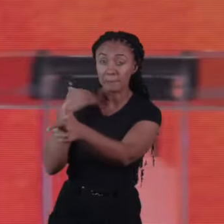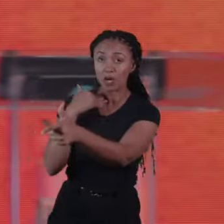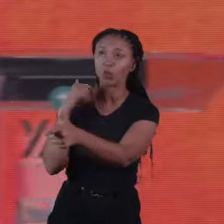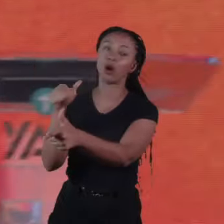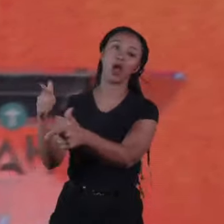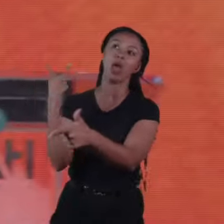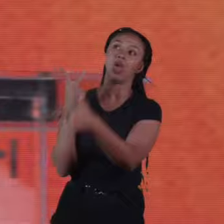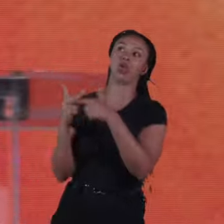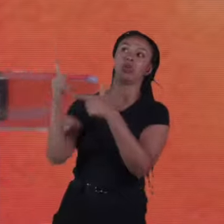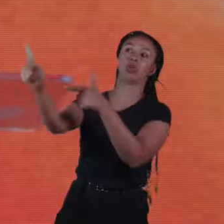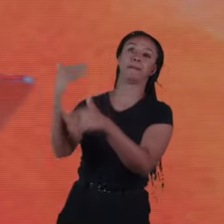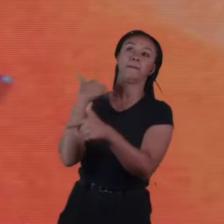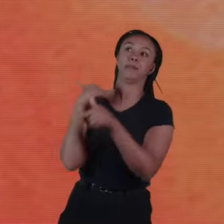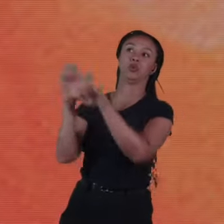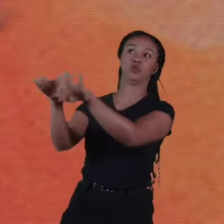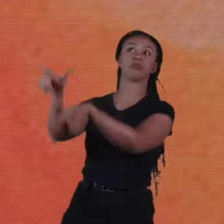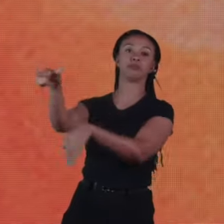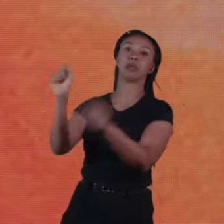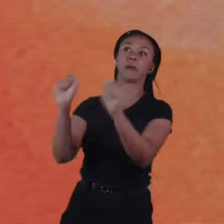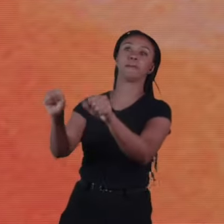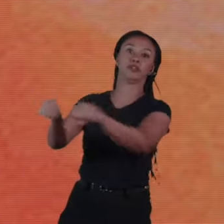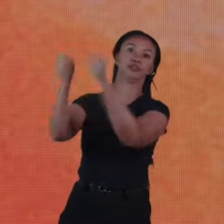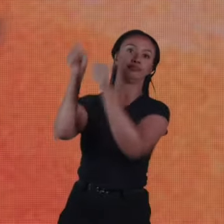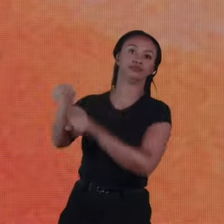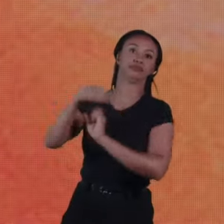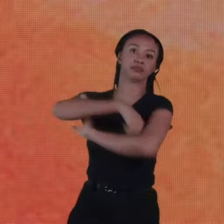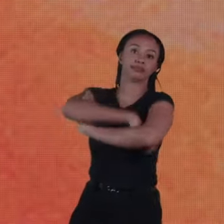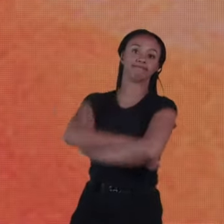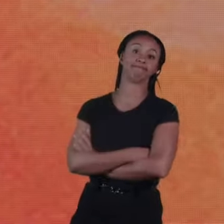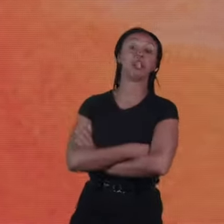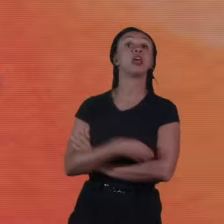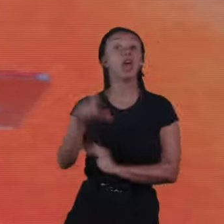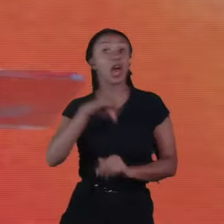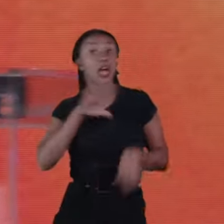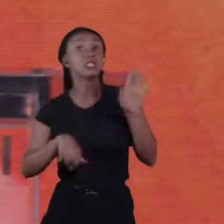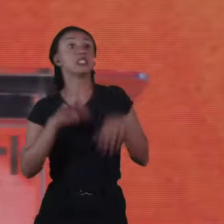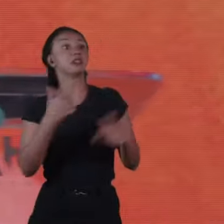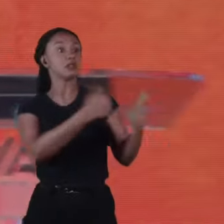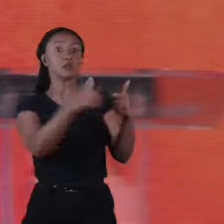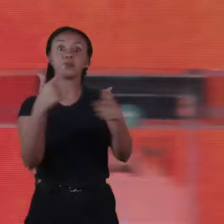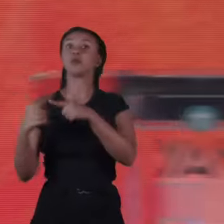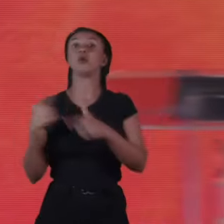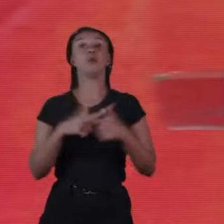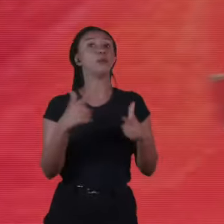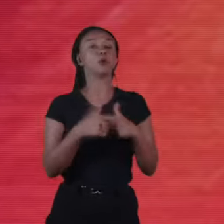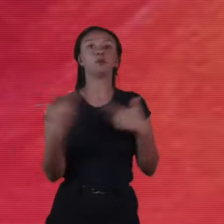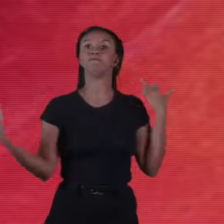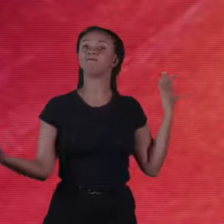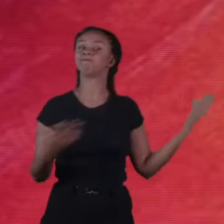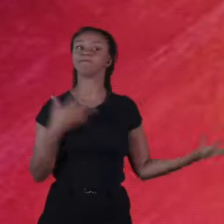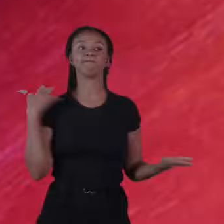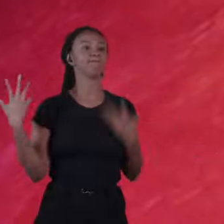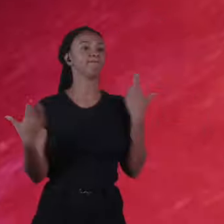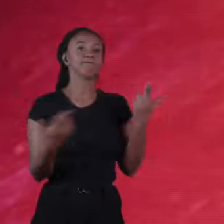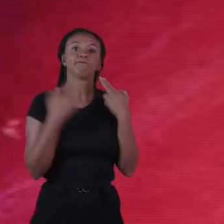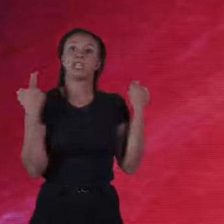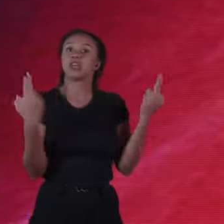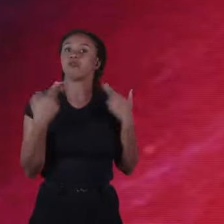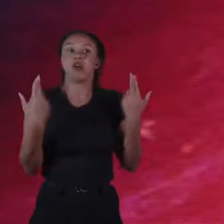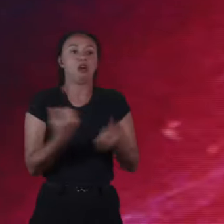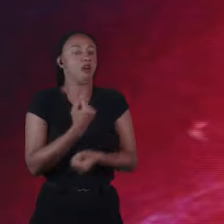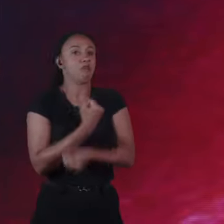E tem gente que tem situações tão complicadas, tão complexas, dívidas impagáveis,